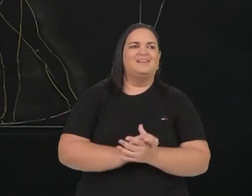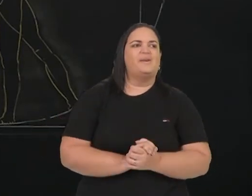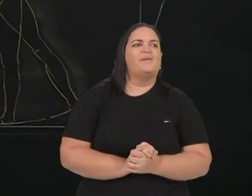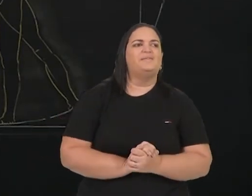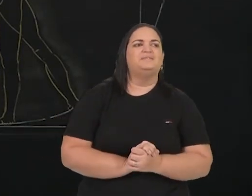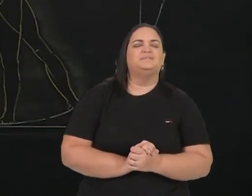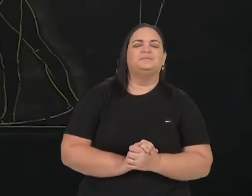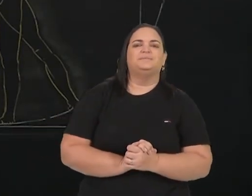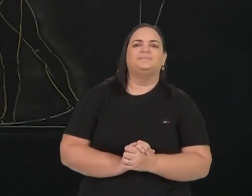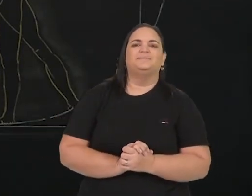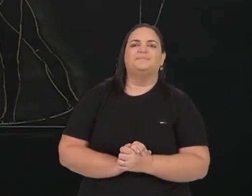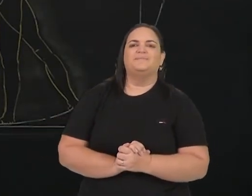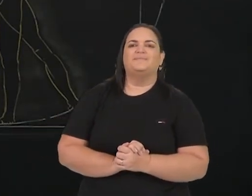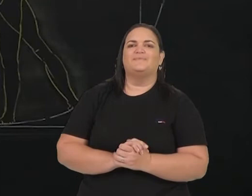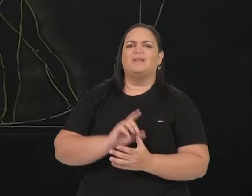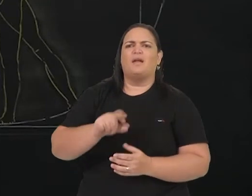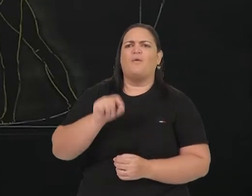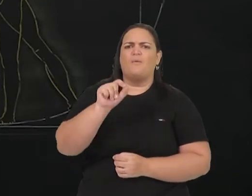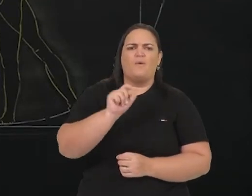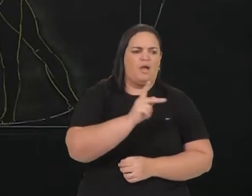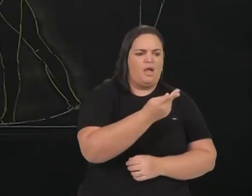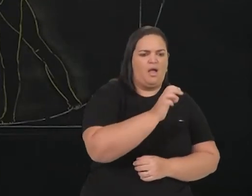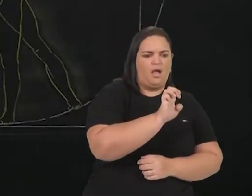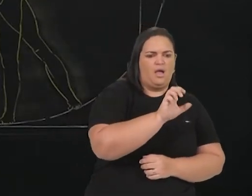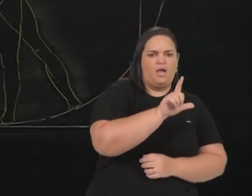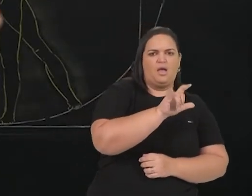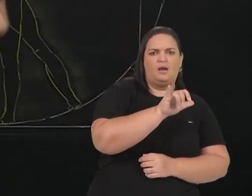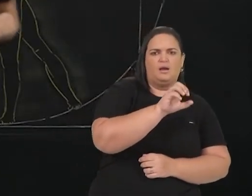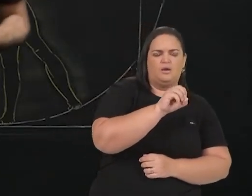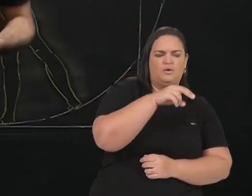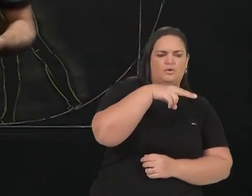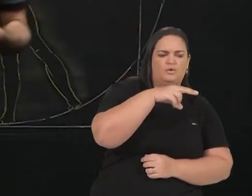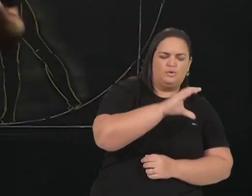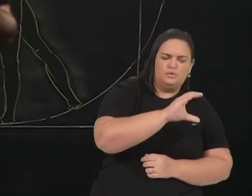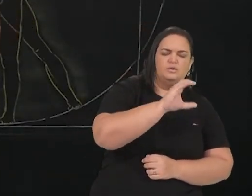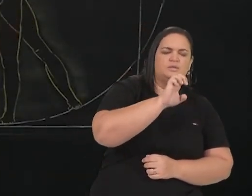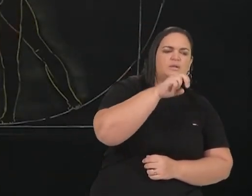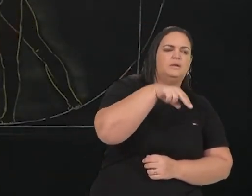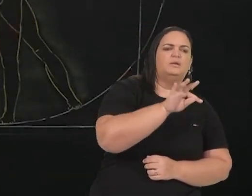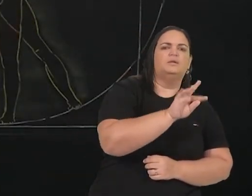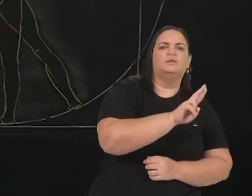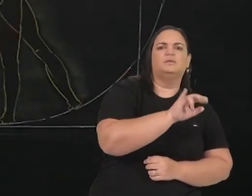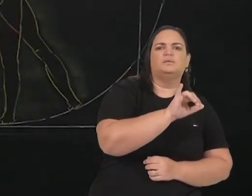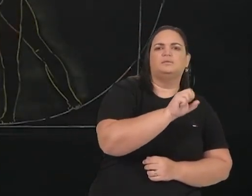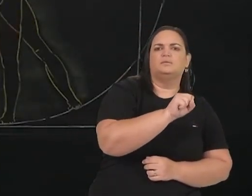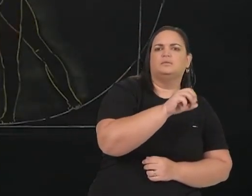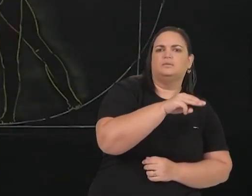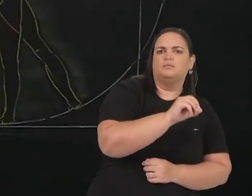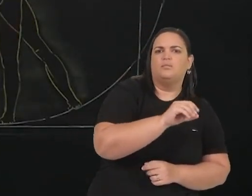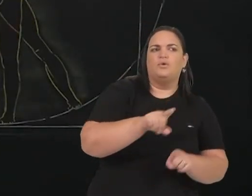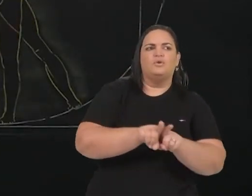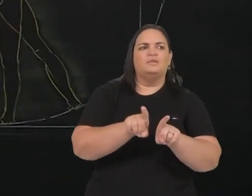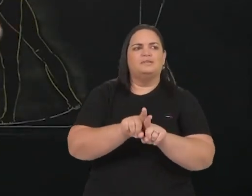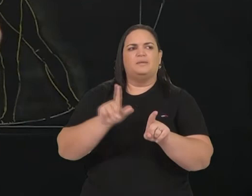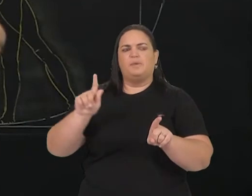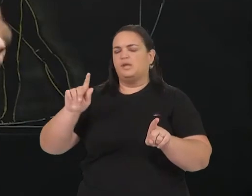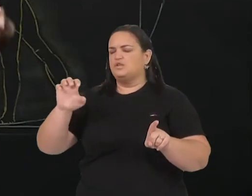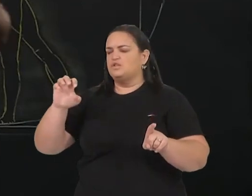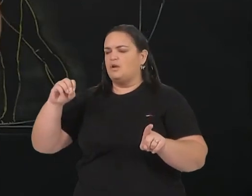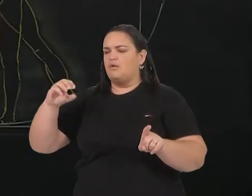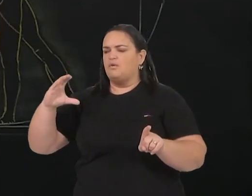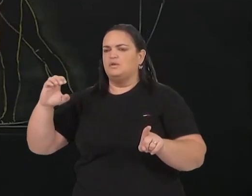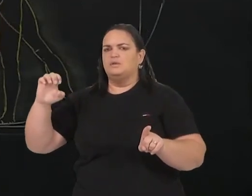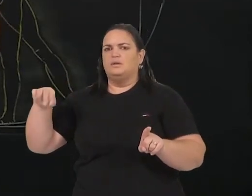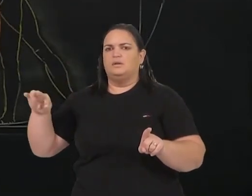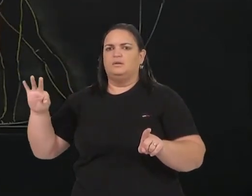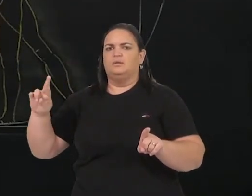Humanismo foi o confronto entre duas visões e duas interpretações com relação à Terra